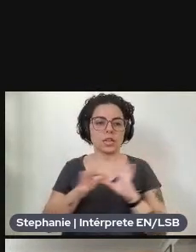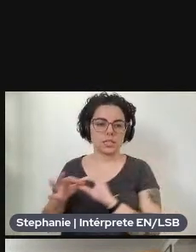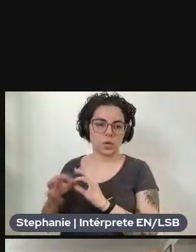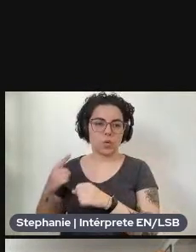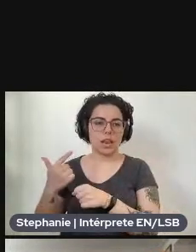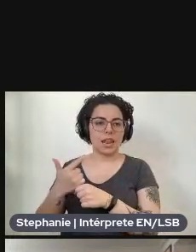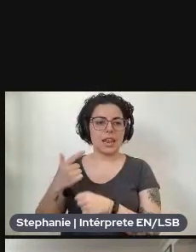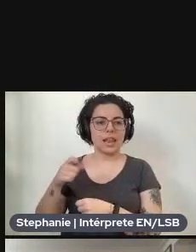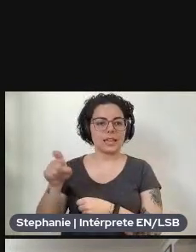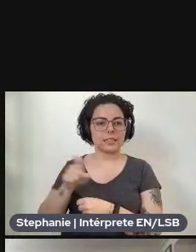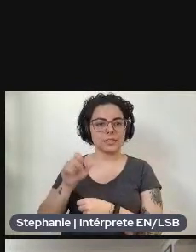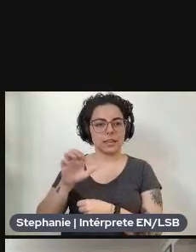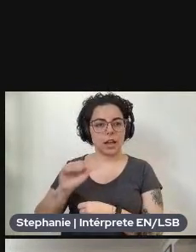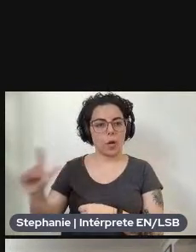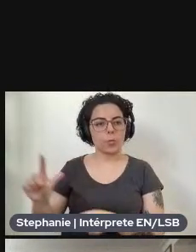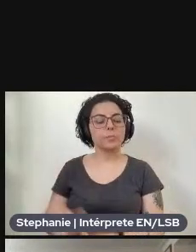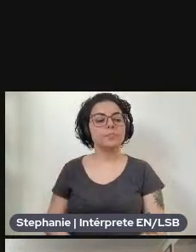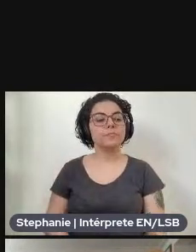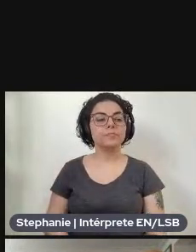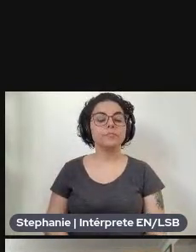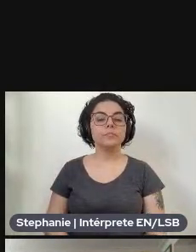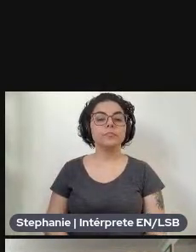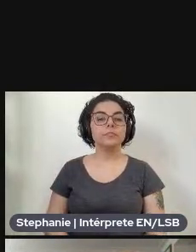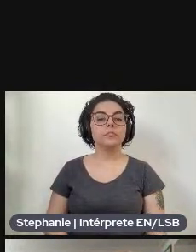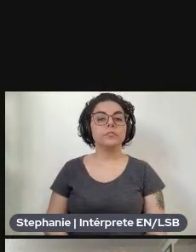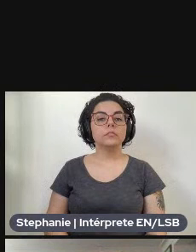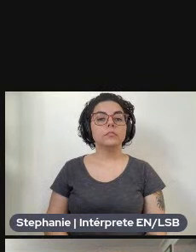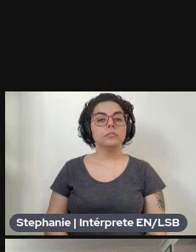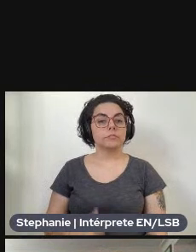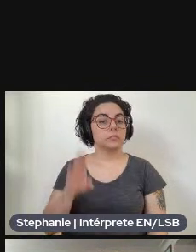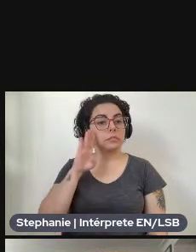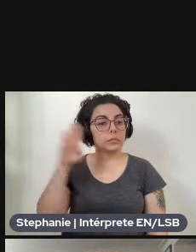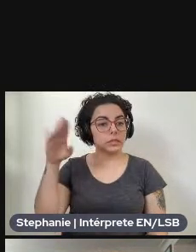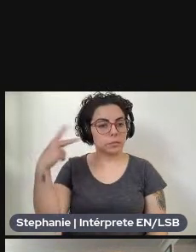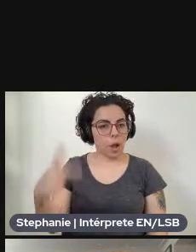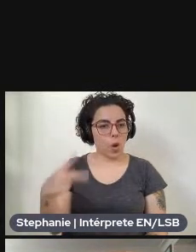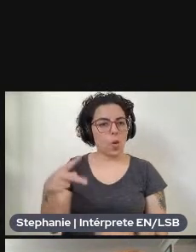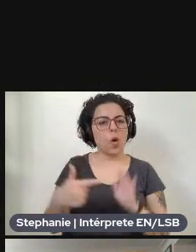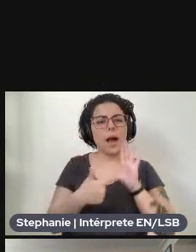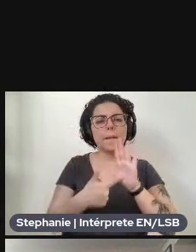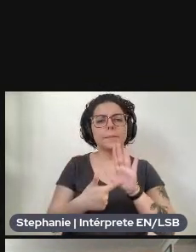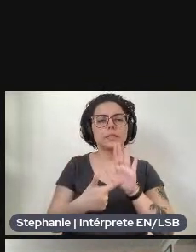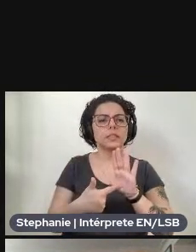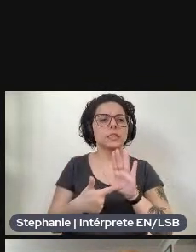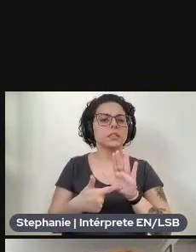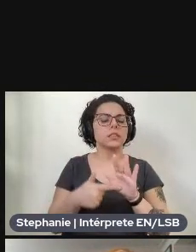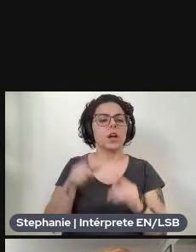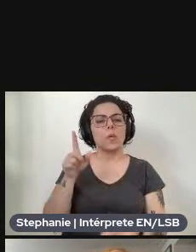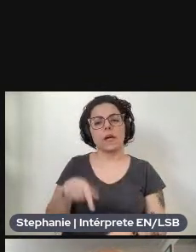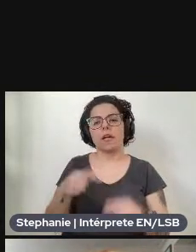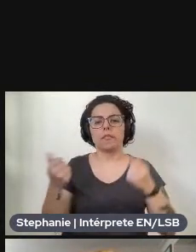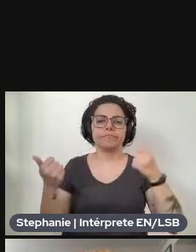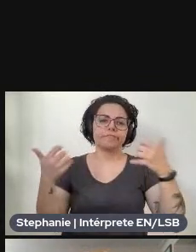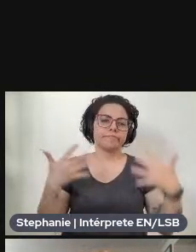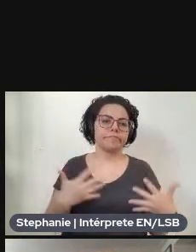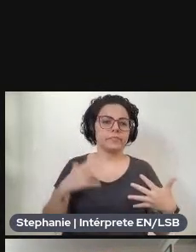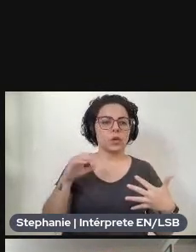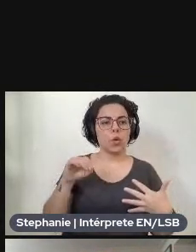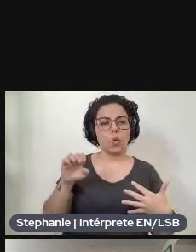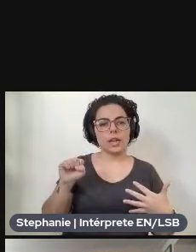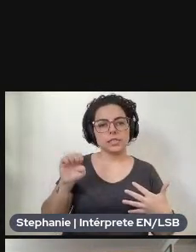O ponto fundamental da apresentação não será tanto falar de coesão lexical, mas